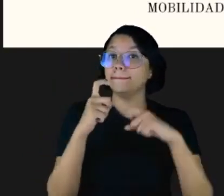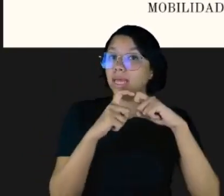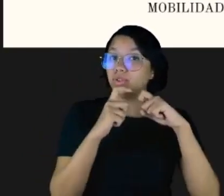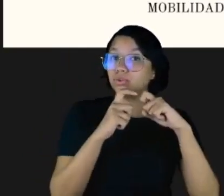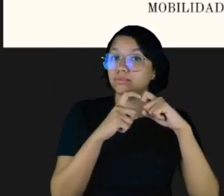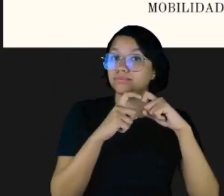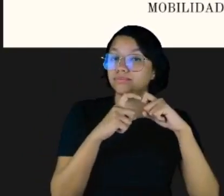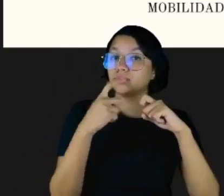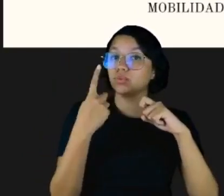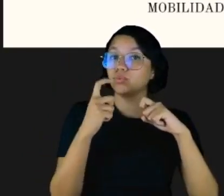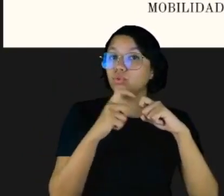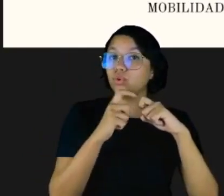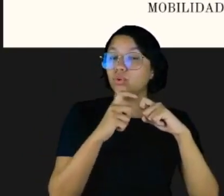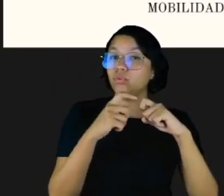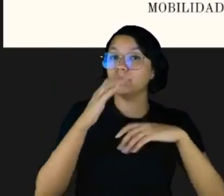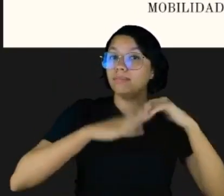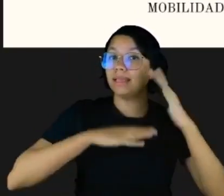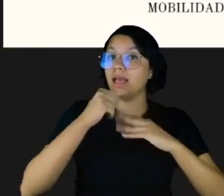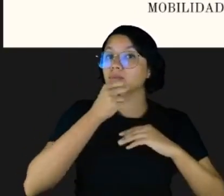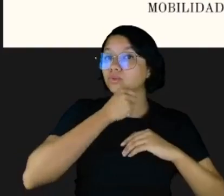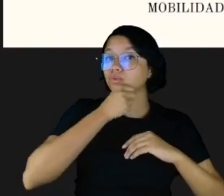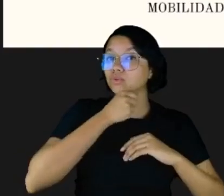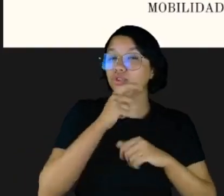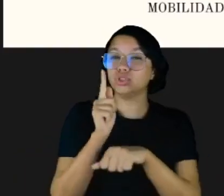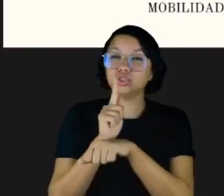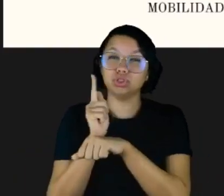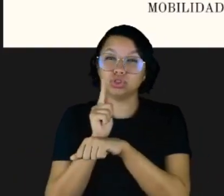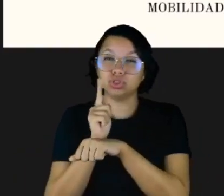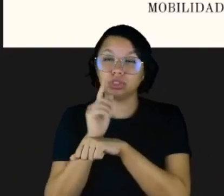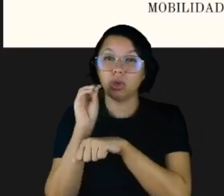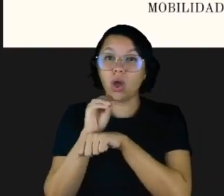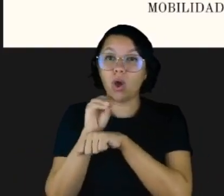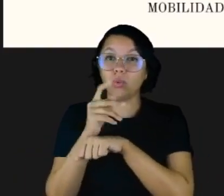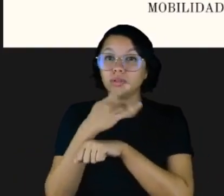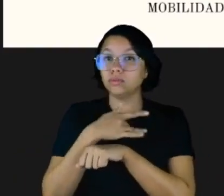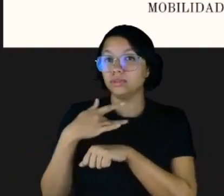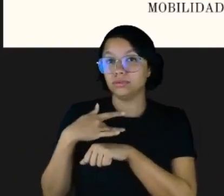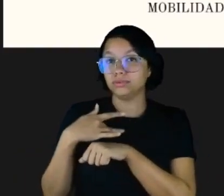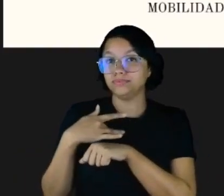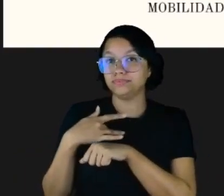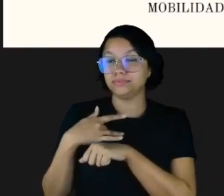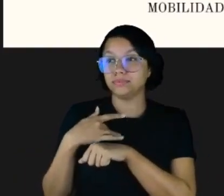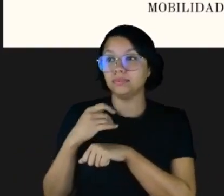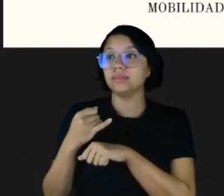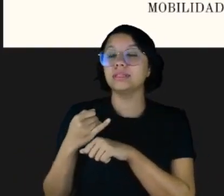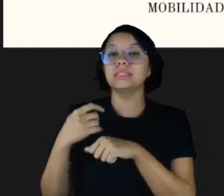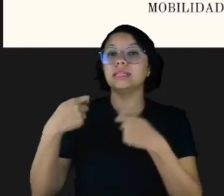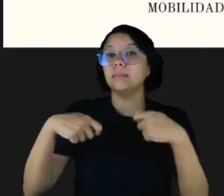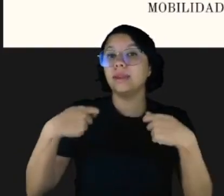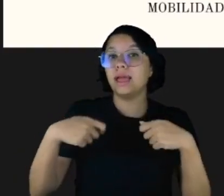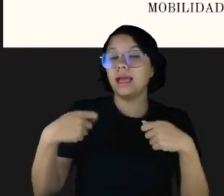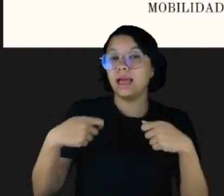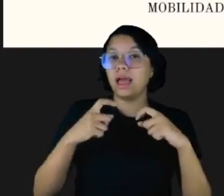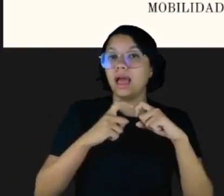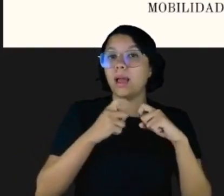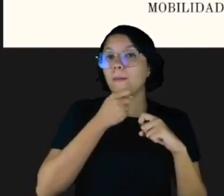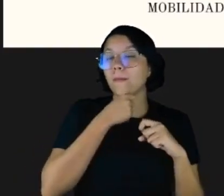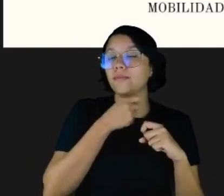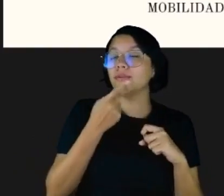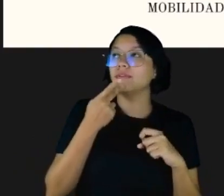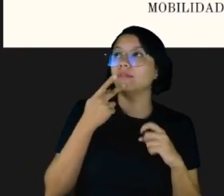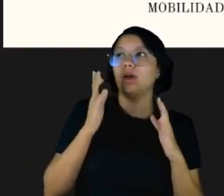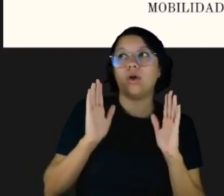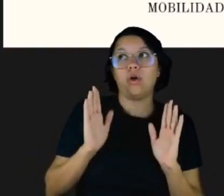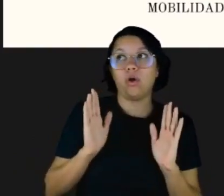ter um geriatra que gerencia o cuidado com a saúde. Se necessário, o geriatra vai falar: olha, dona